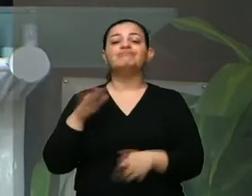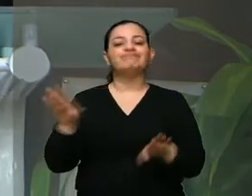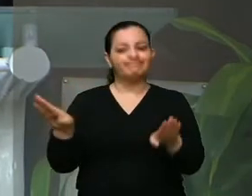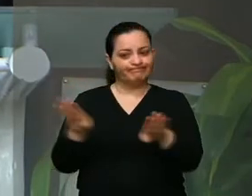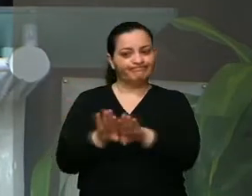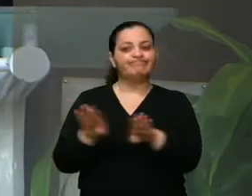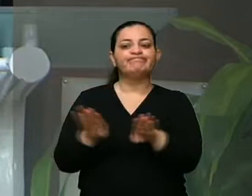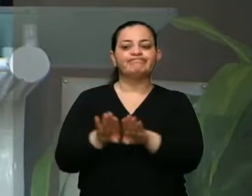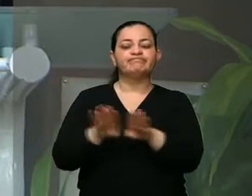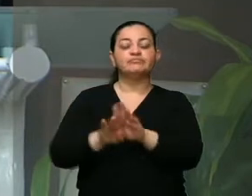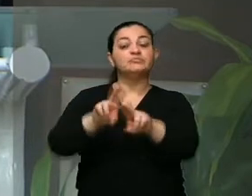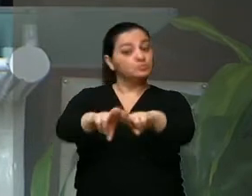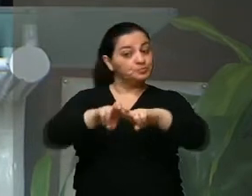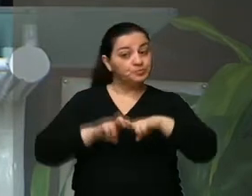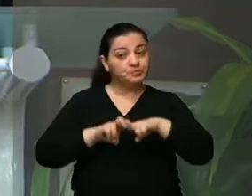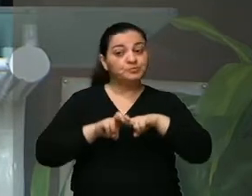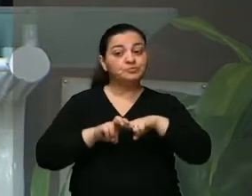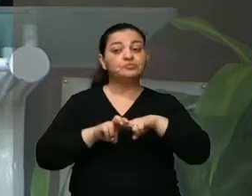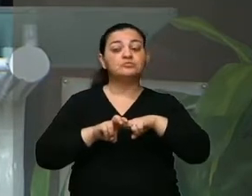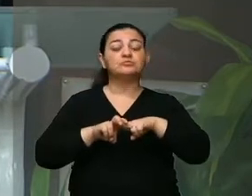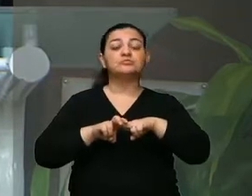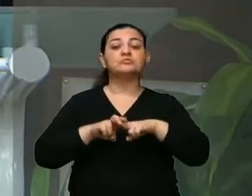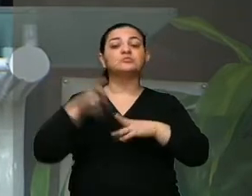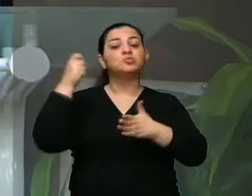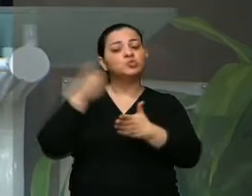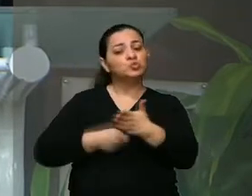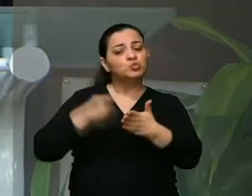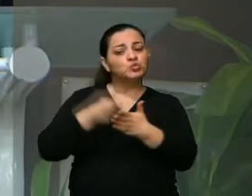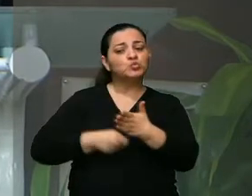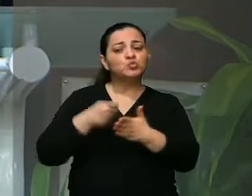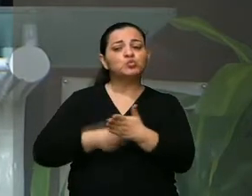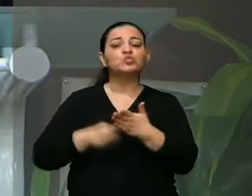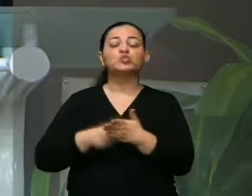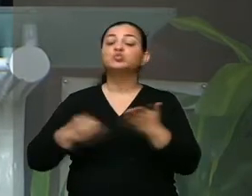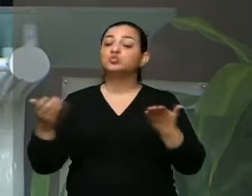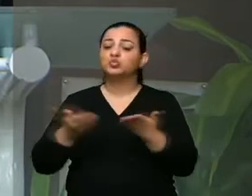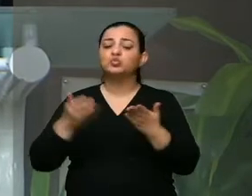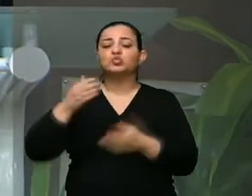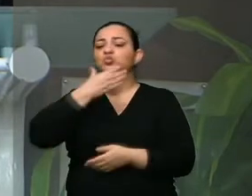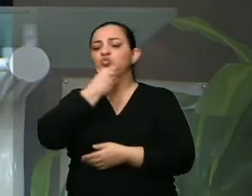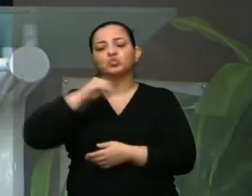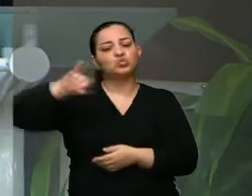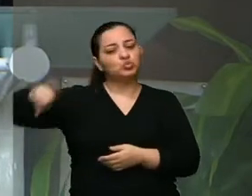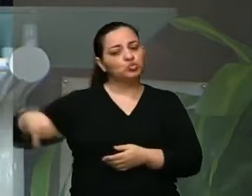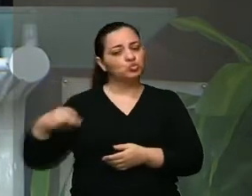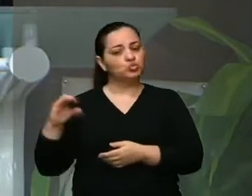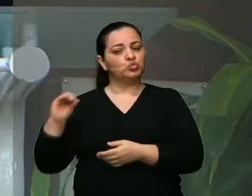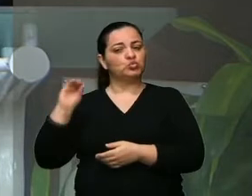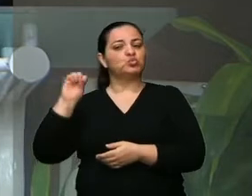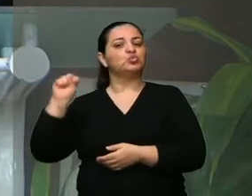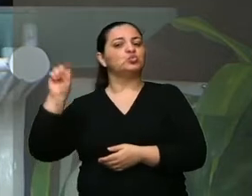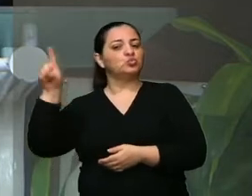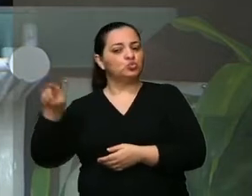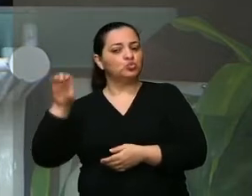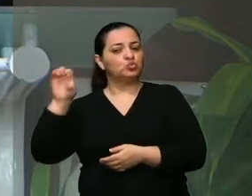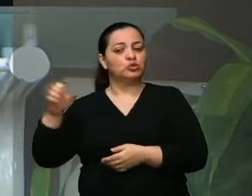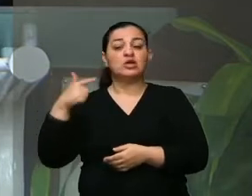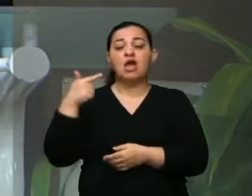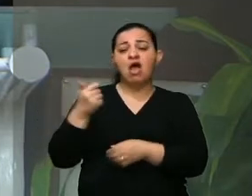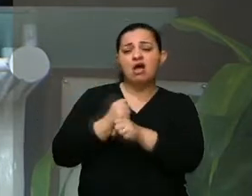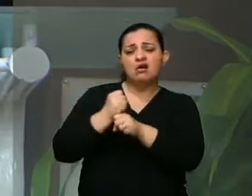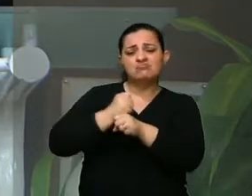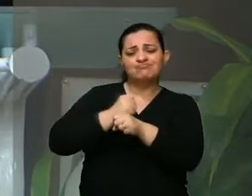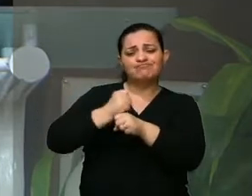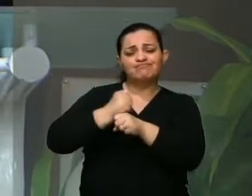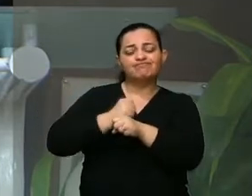por isso se busca agora josé mãos se sete anos de